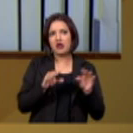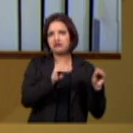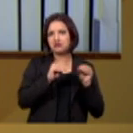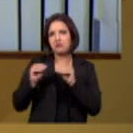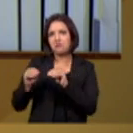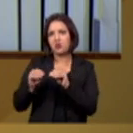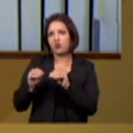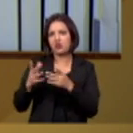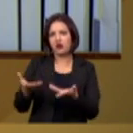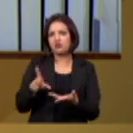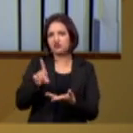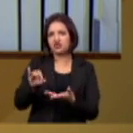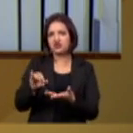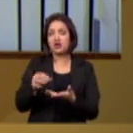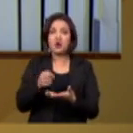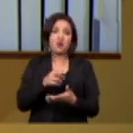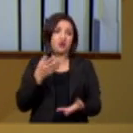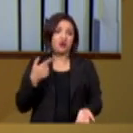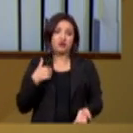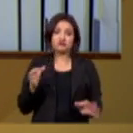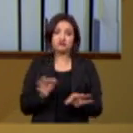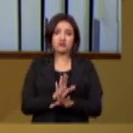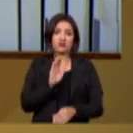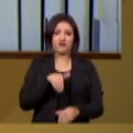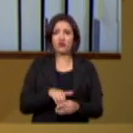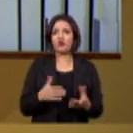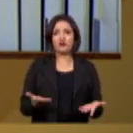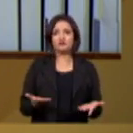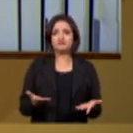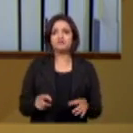não vamos